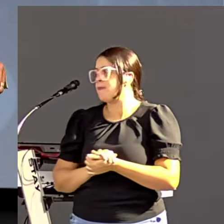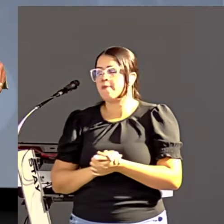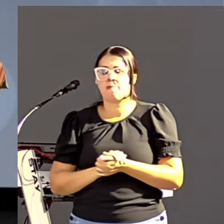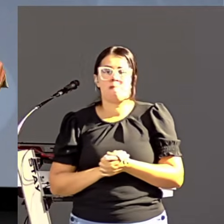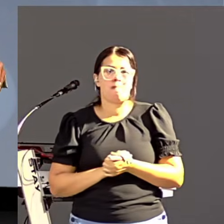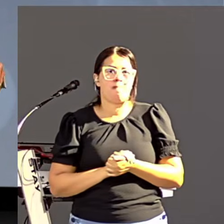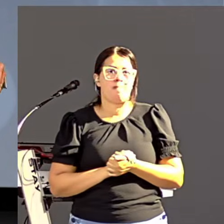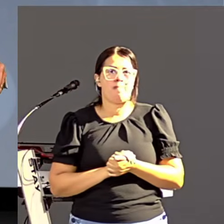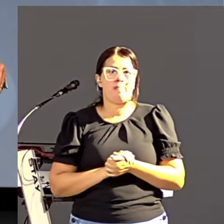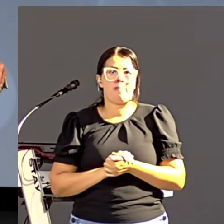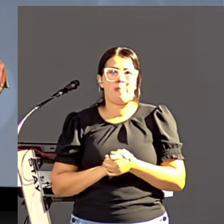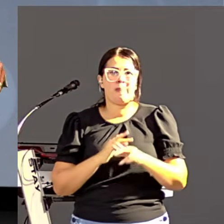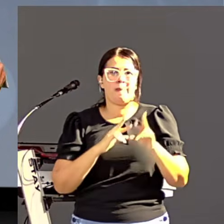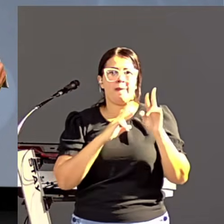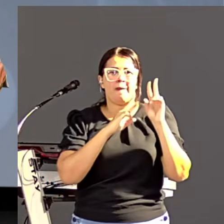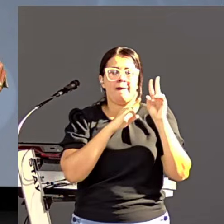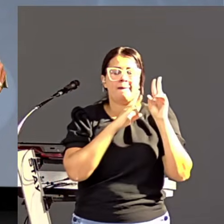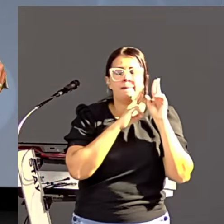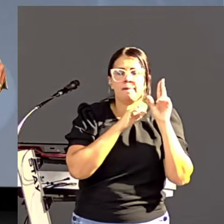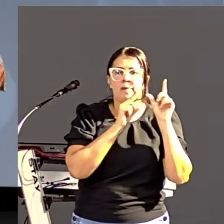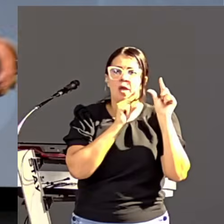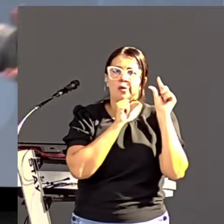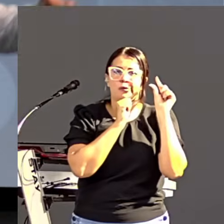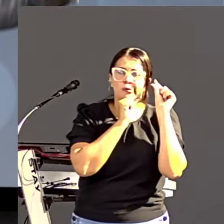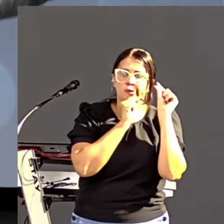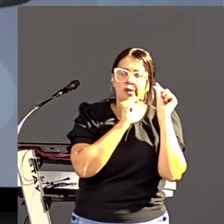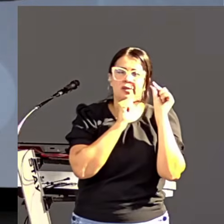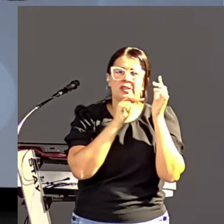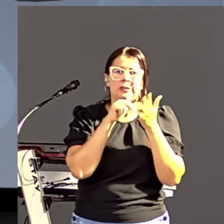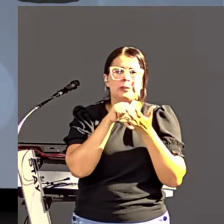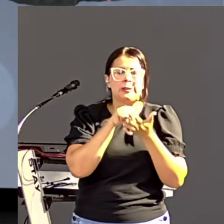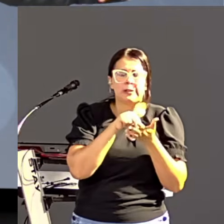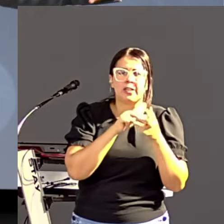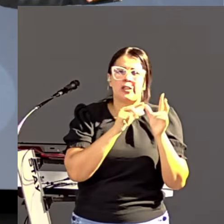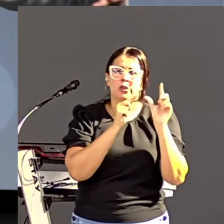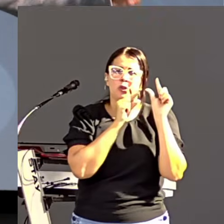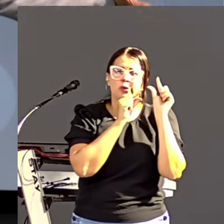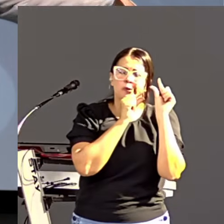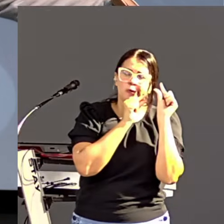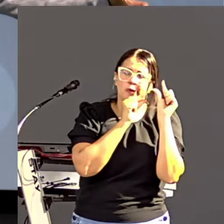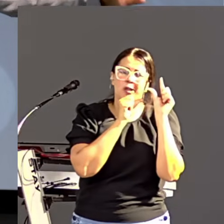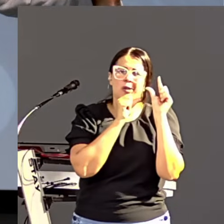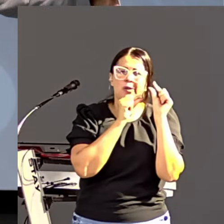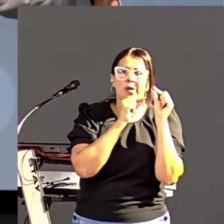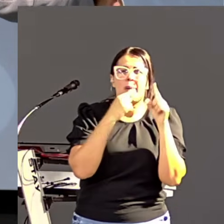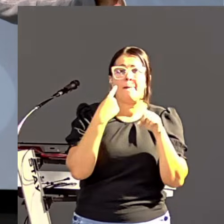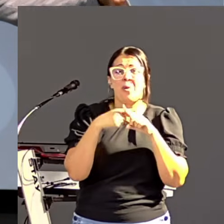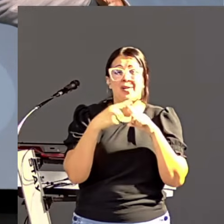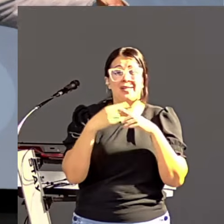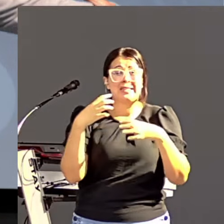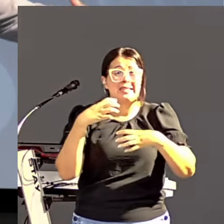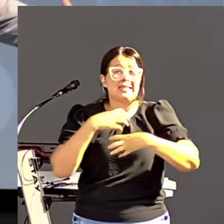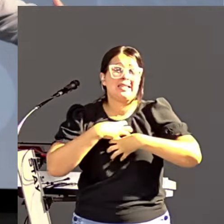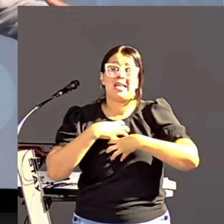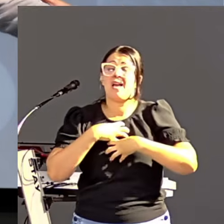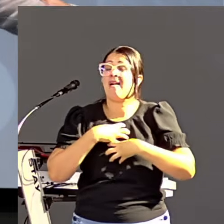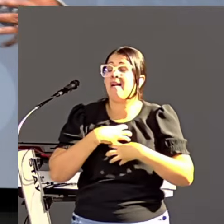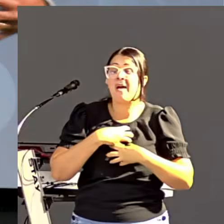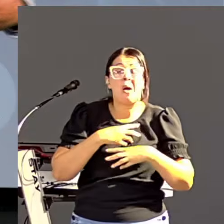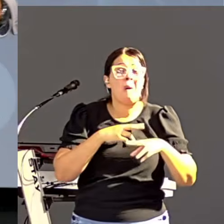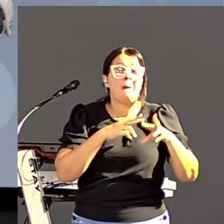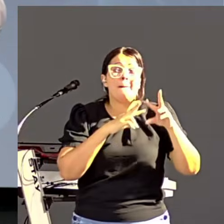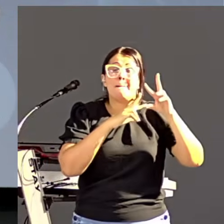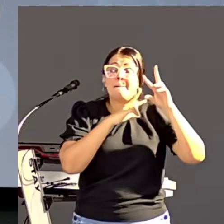Eles seguraram o sono. Eles lutaram contra aquele espírito de sonolência que estava